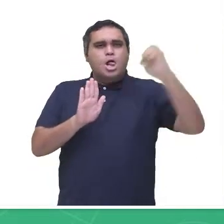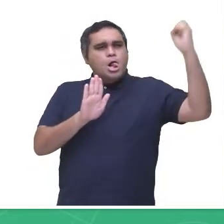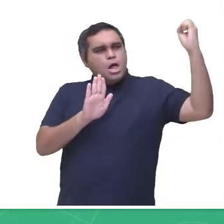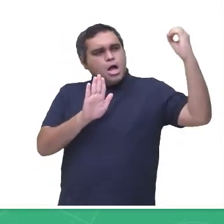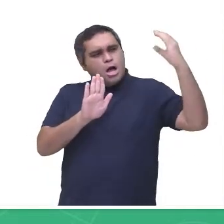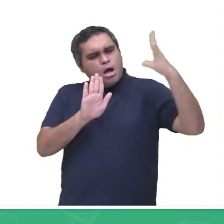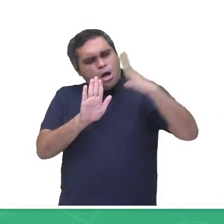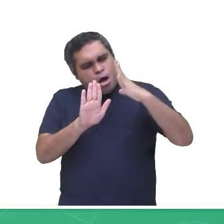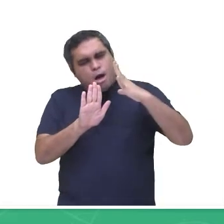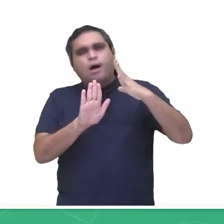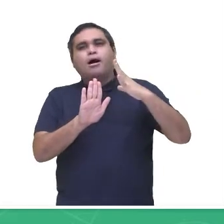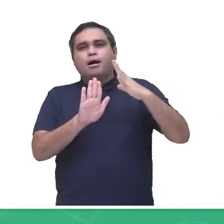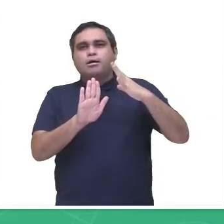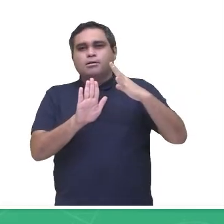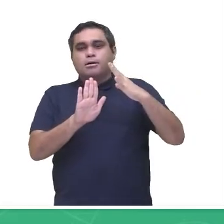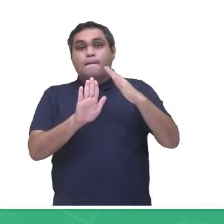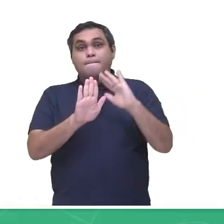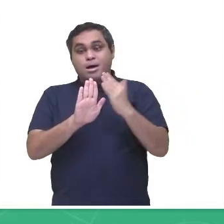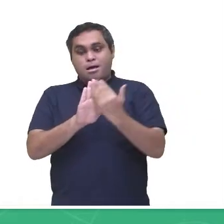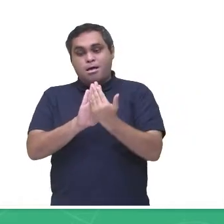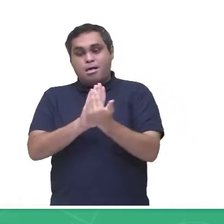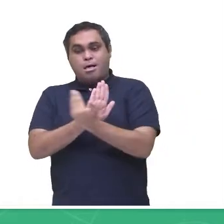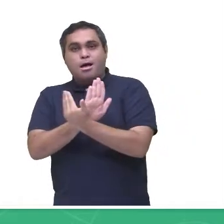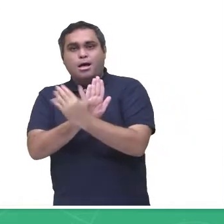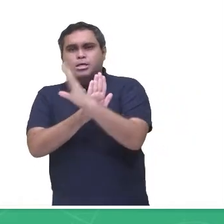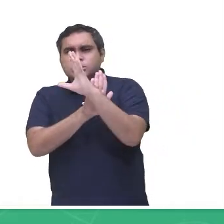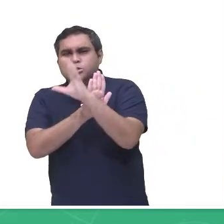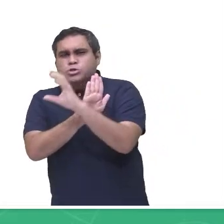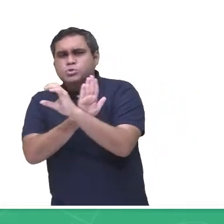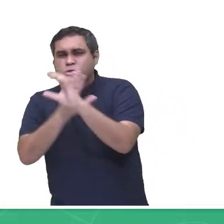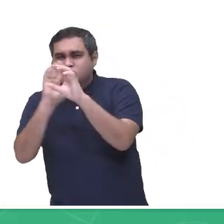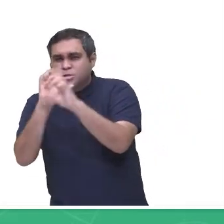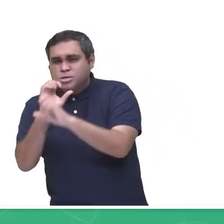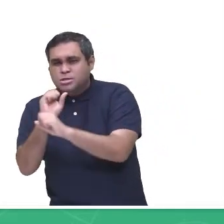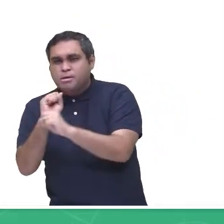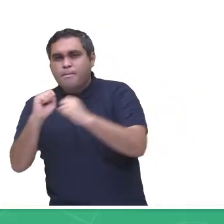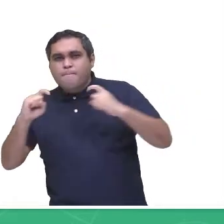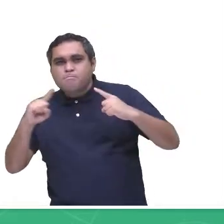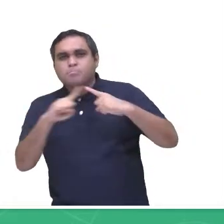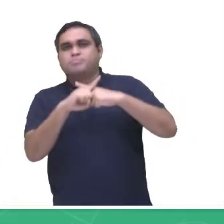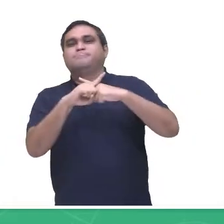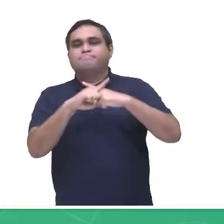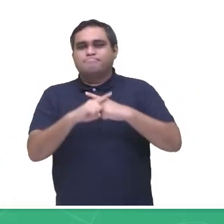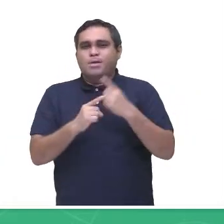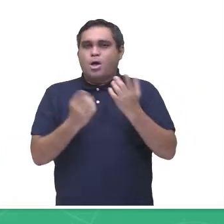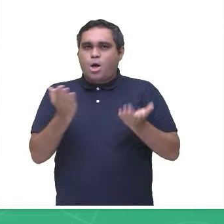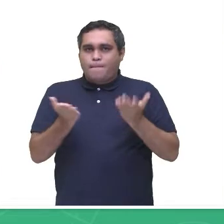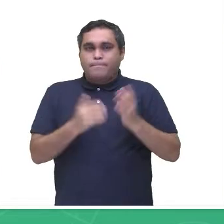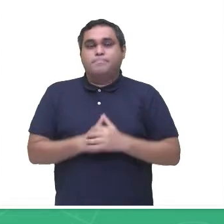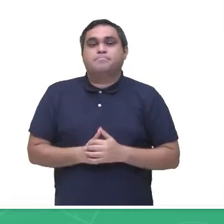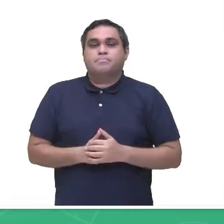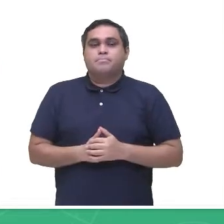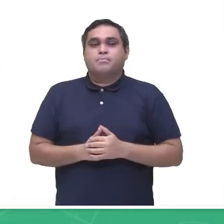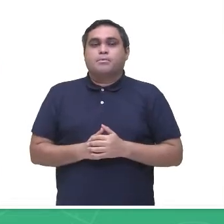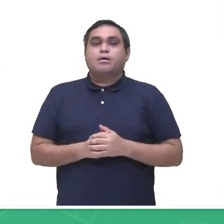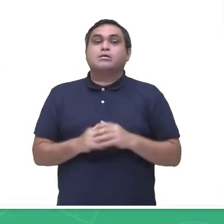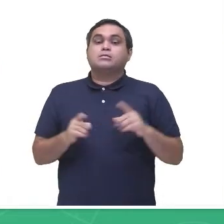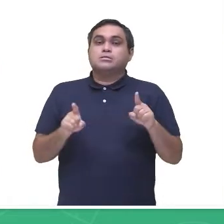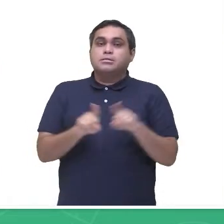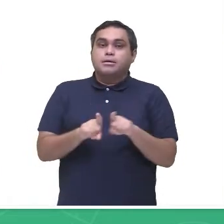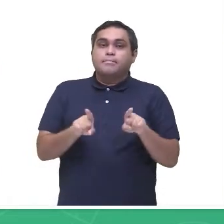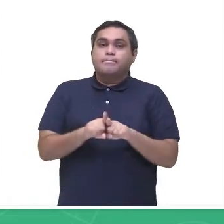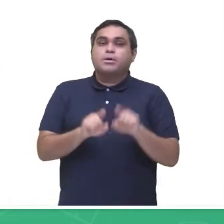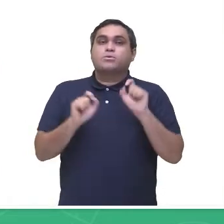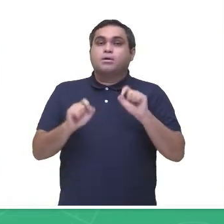são típicos dos edifícios da época e contribuem para dar dramaticidade atmosférica. Olha o que acontece nessa questão